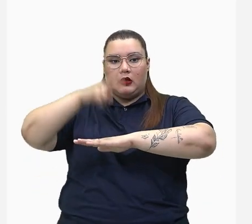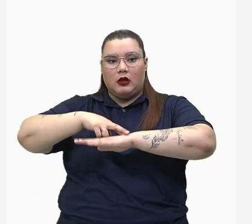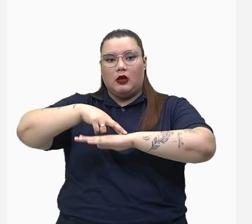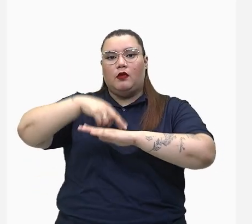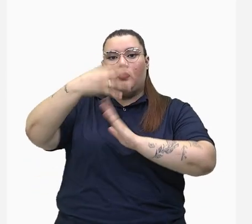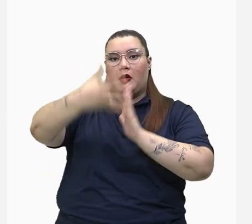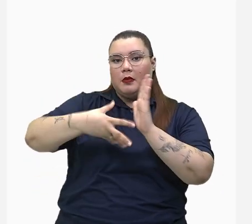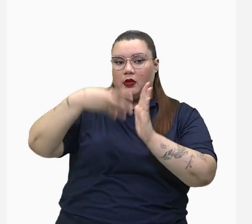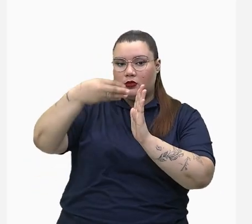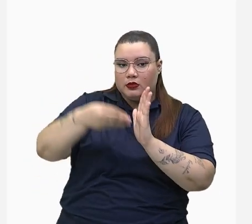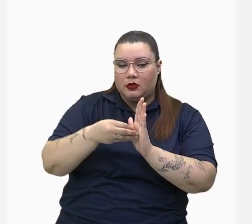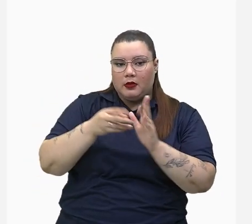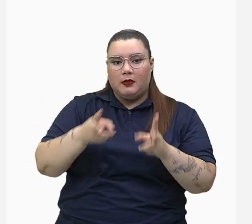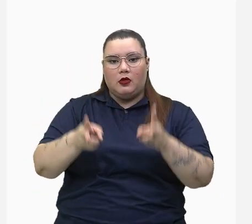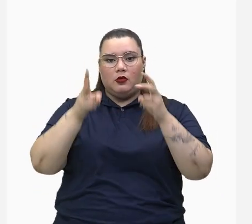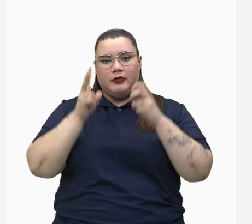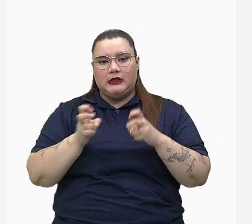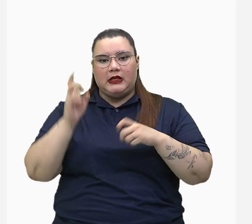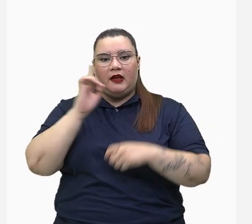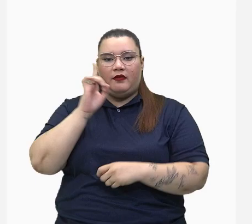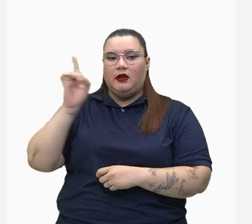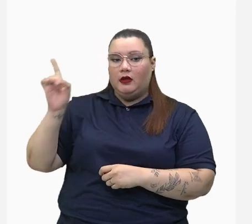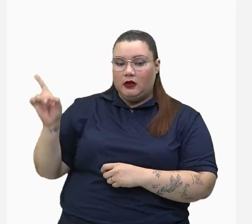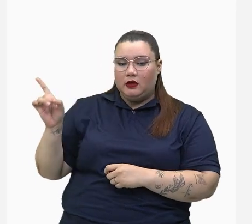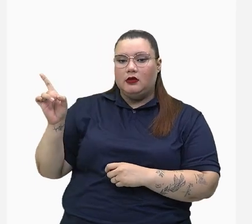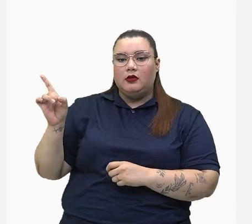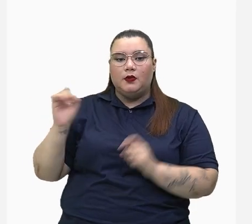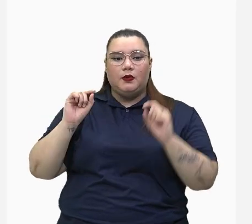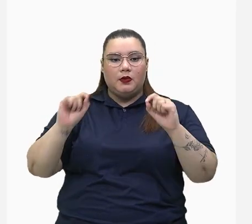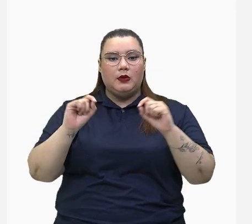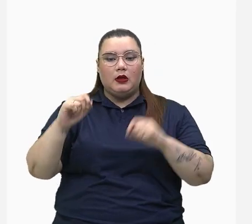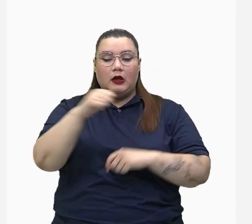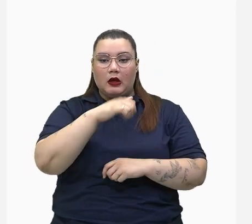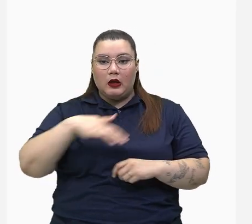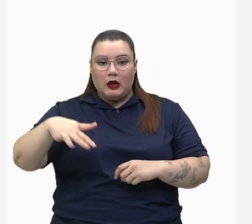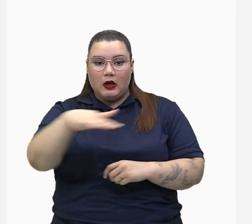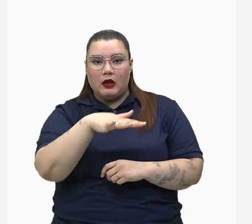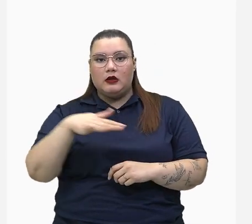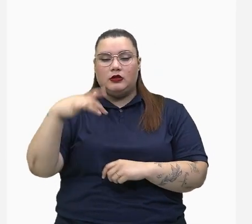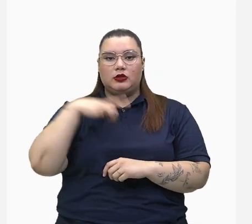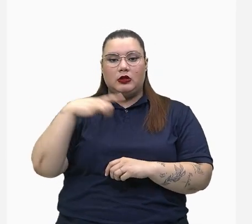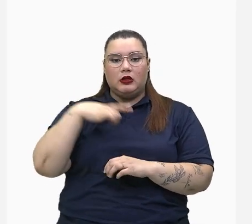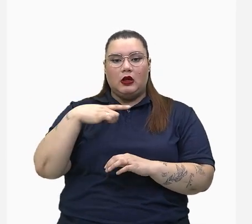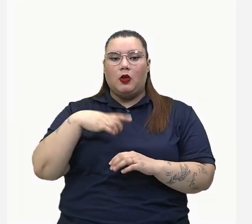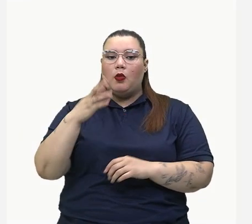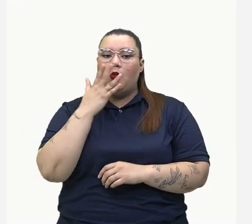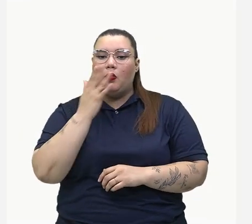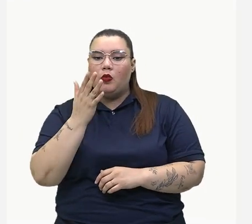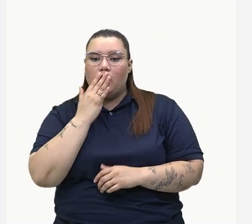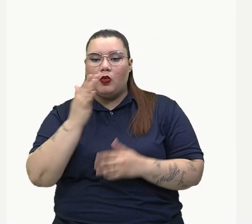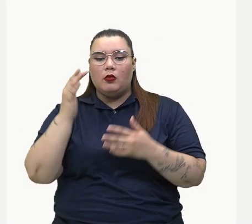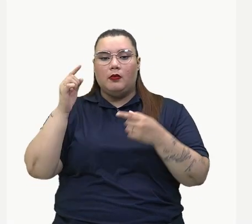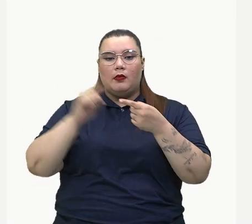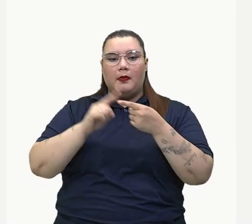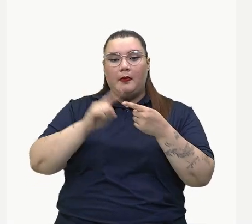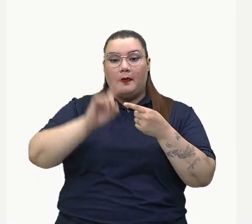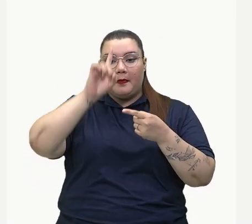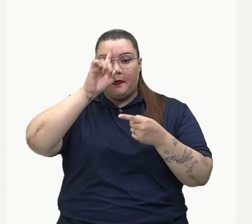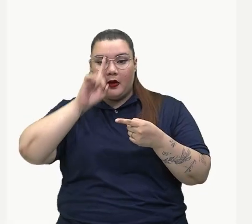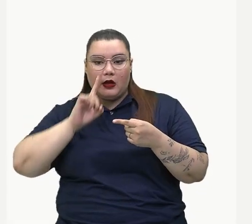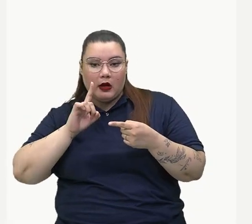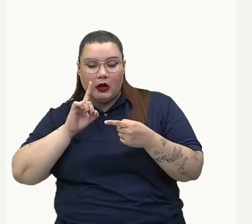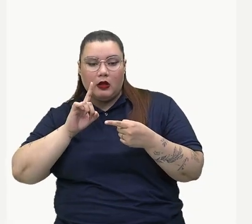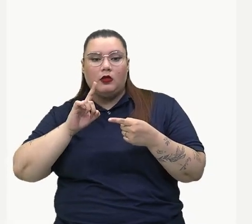amazônico. Observem aí que as áreas que estão identificadas na cor